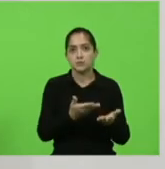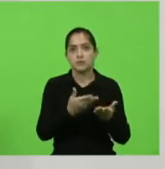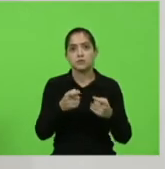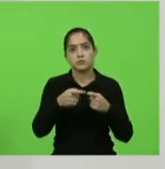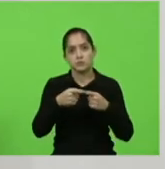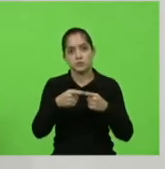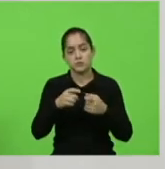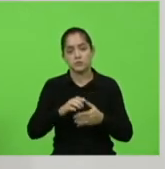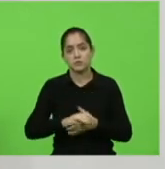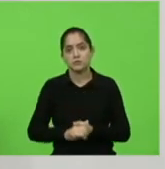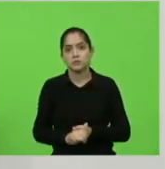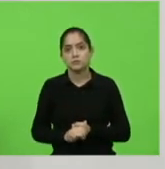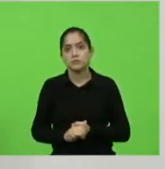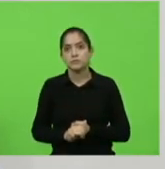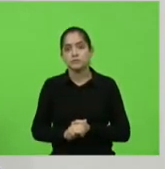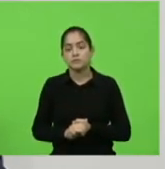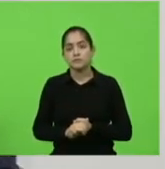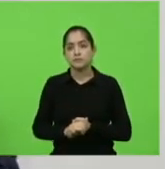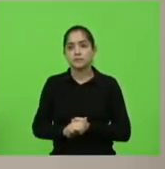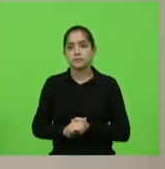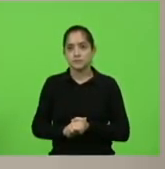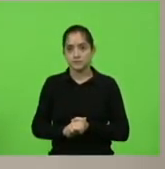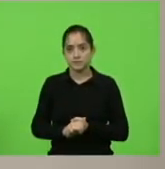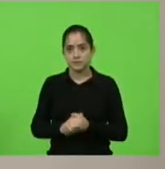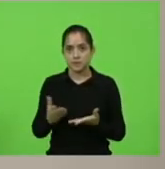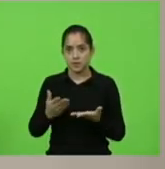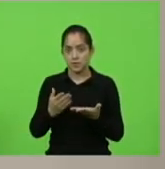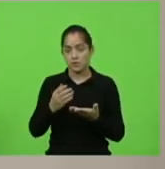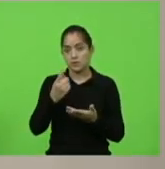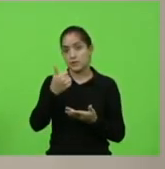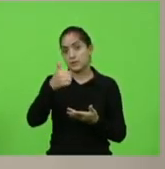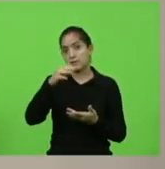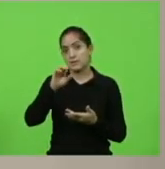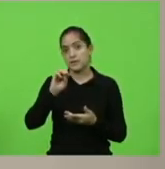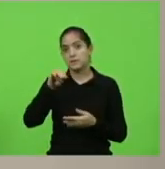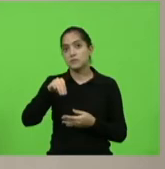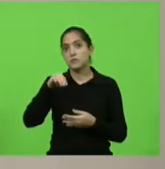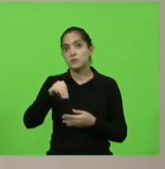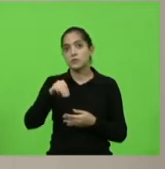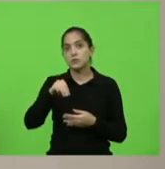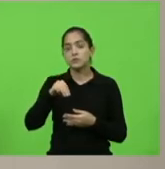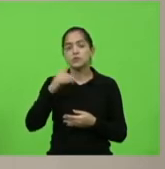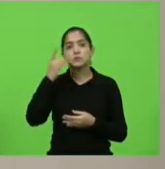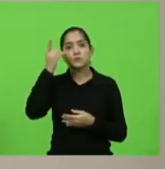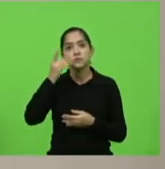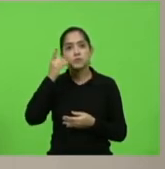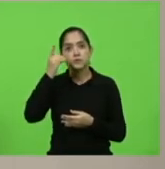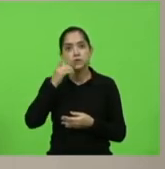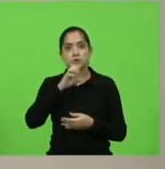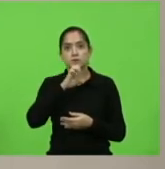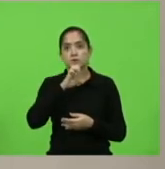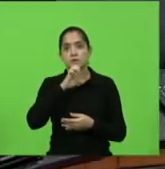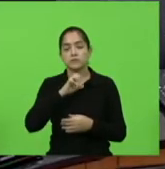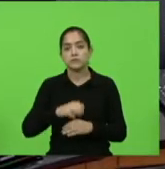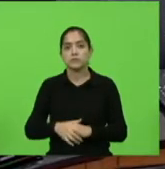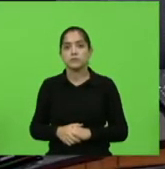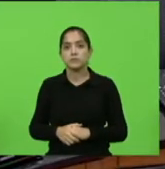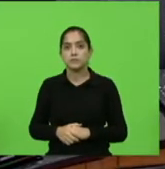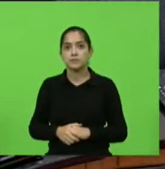médicos legistas. Obrigado. Pelo tempo de até 10 minutos, fará uso da palavra o deputado Felipe Estevão.